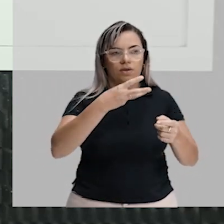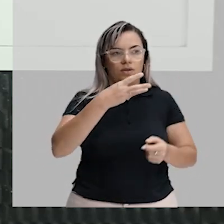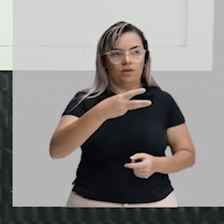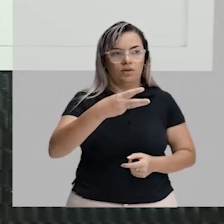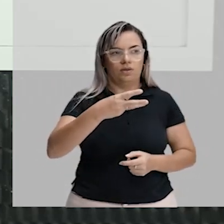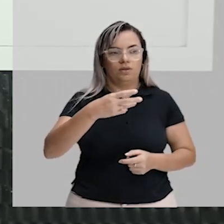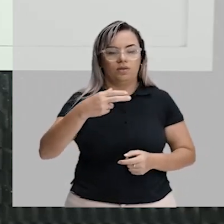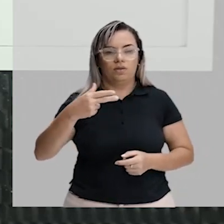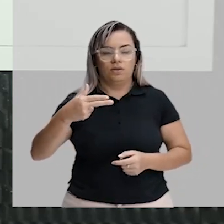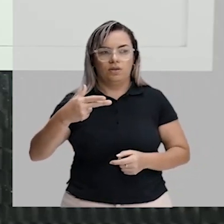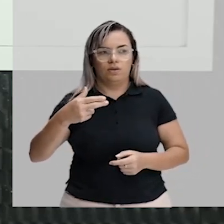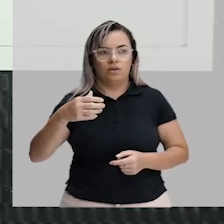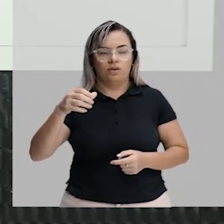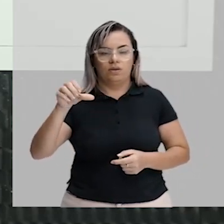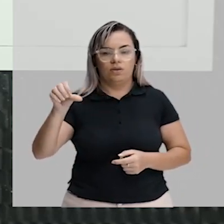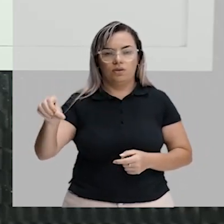9.